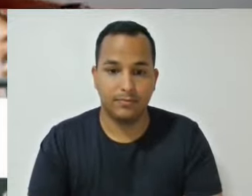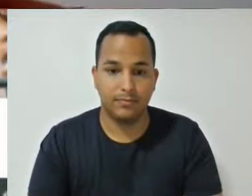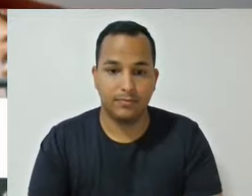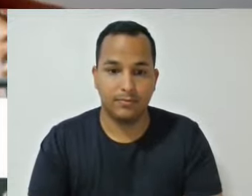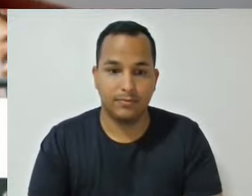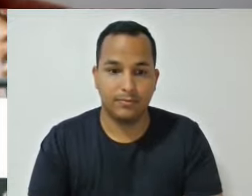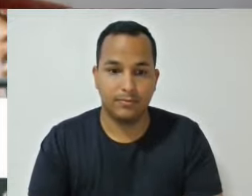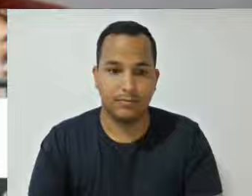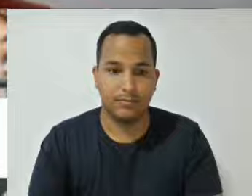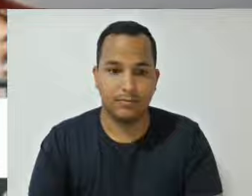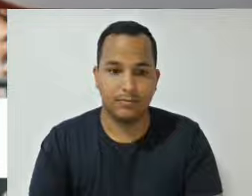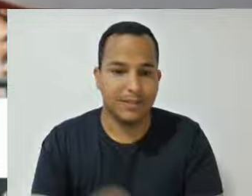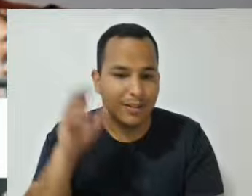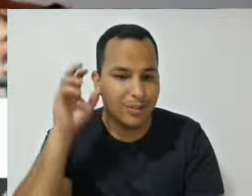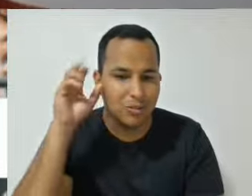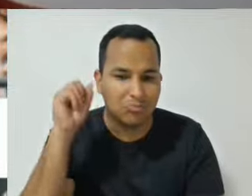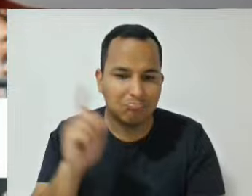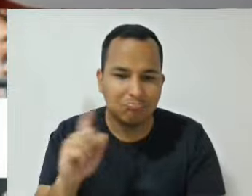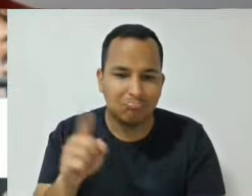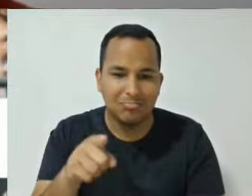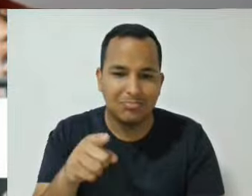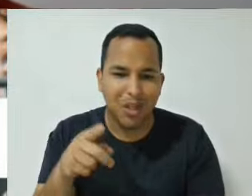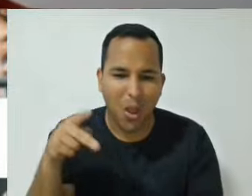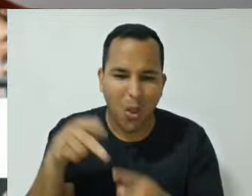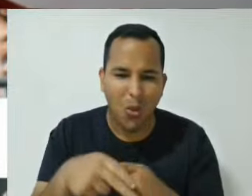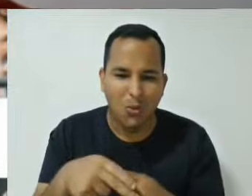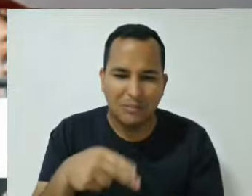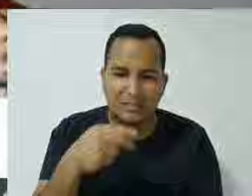Não estou te ouvindo, Grace. Seu áudio